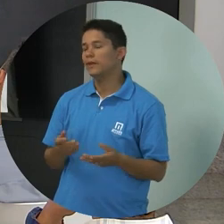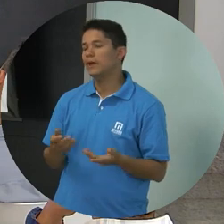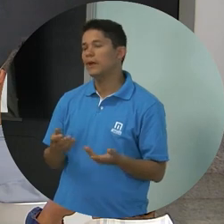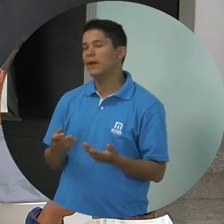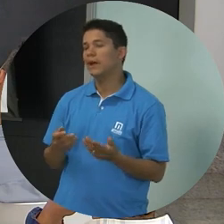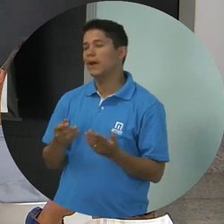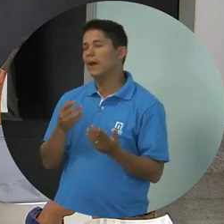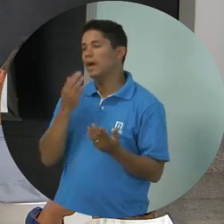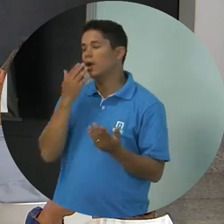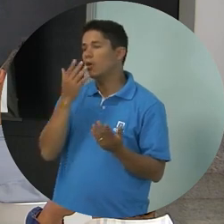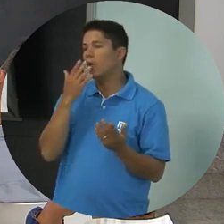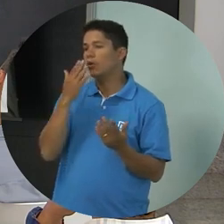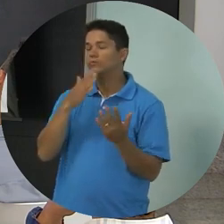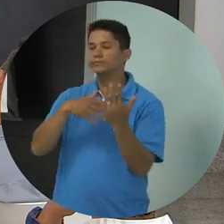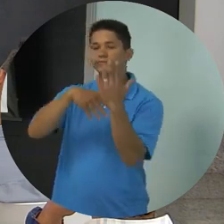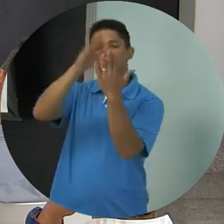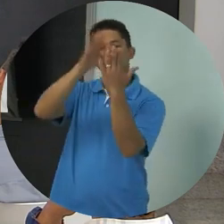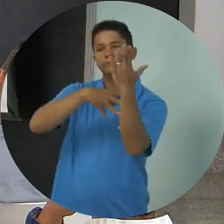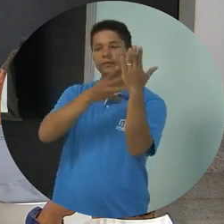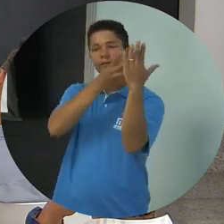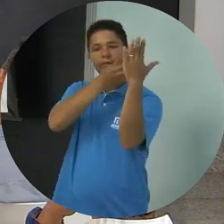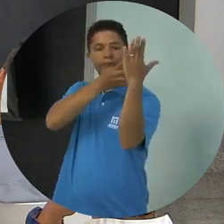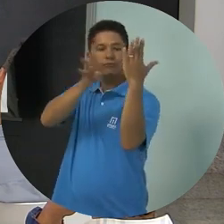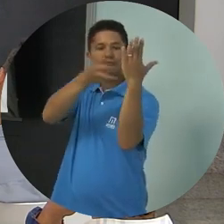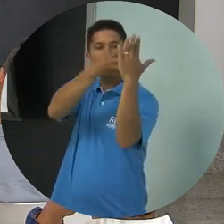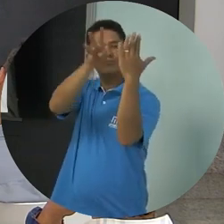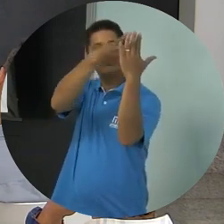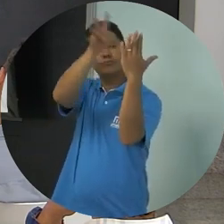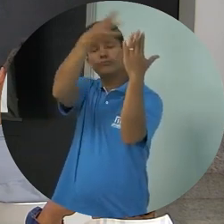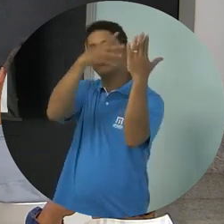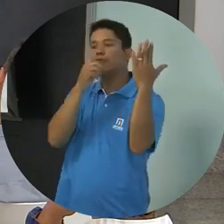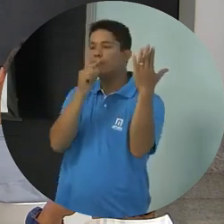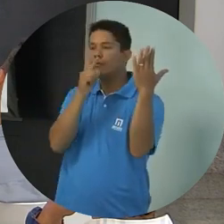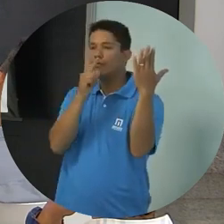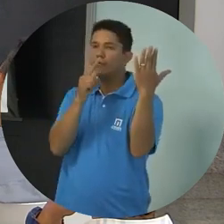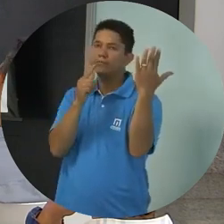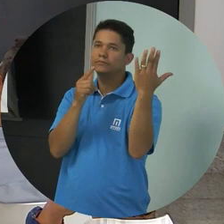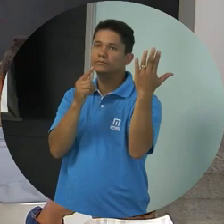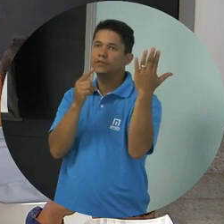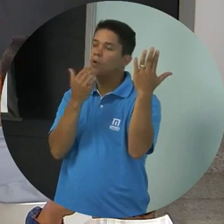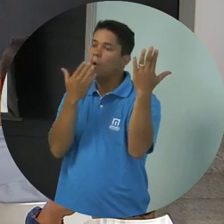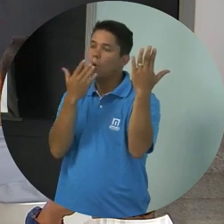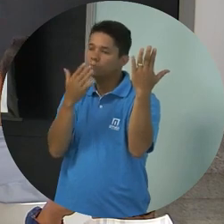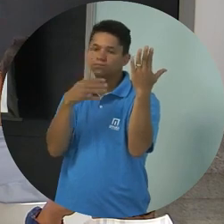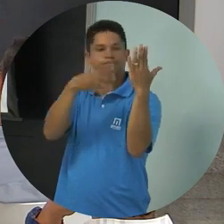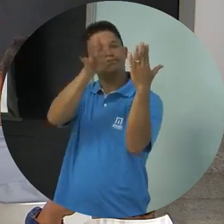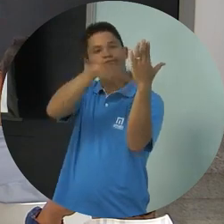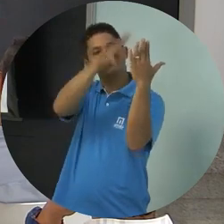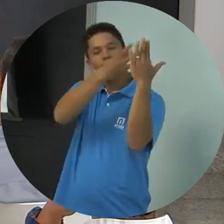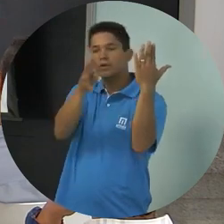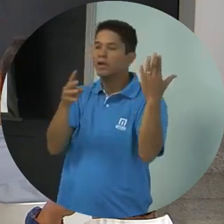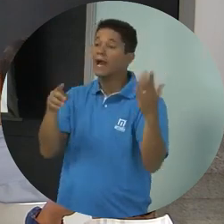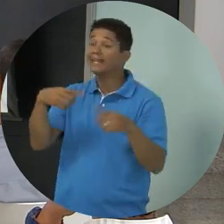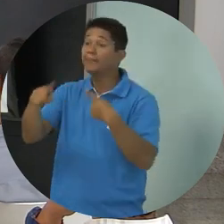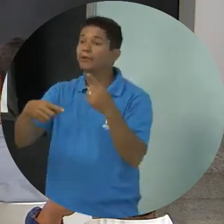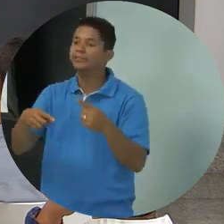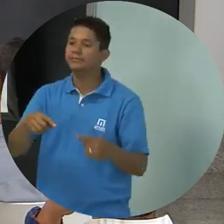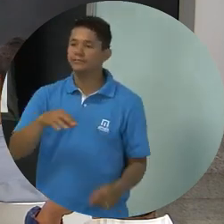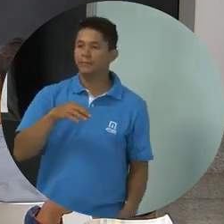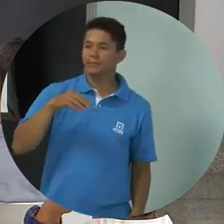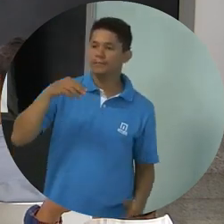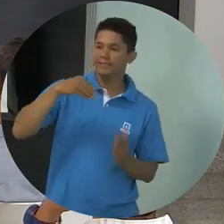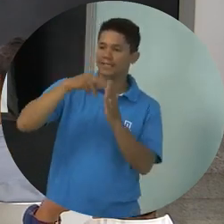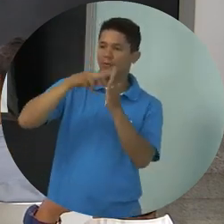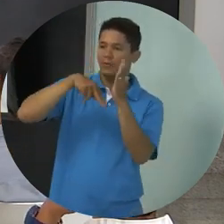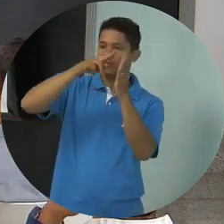com equipamento. Mas ainda é necessário o cara ir lá com um pincel para fazer os recortes na estrutura, né? A aplicação do concreto, a